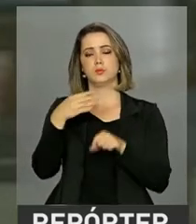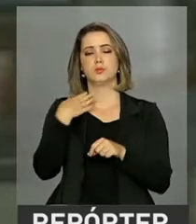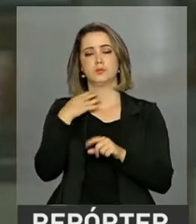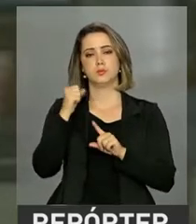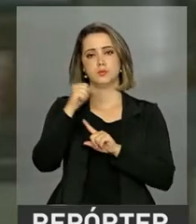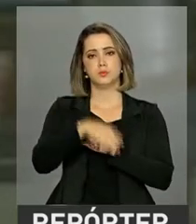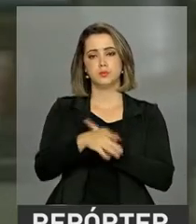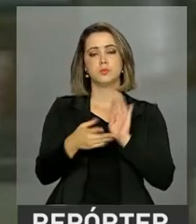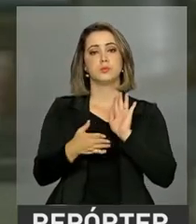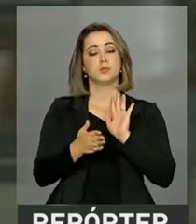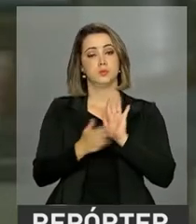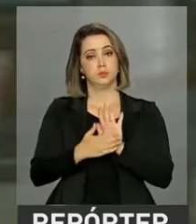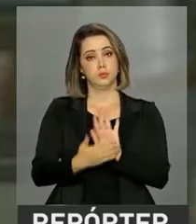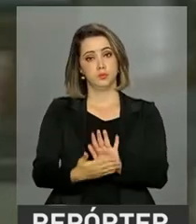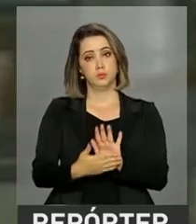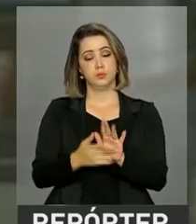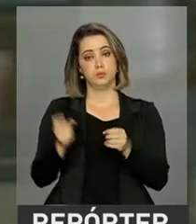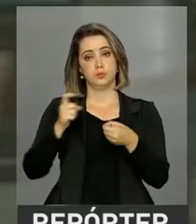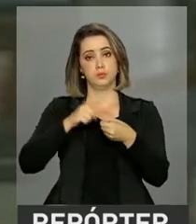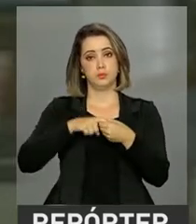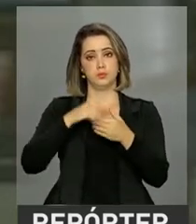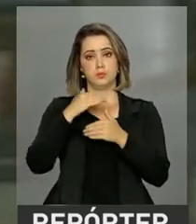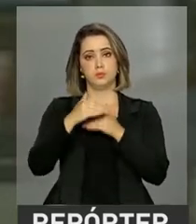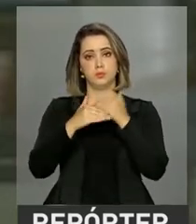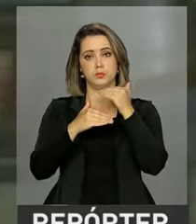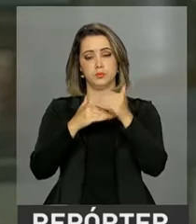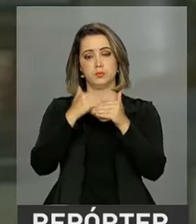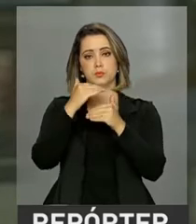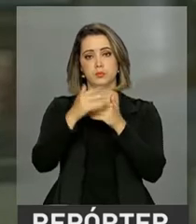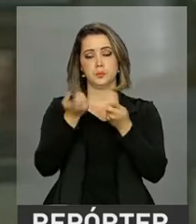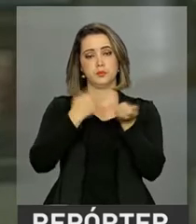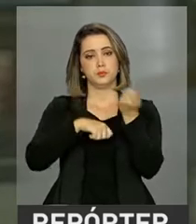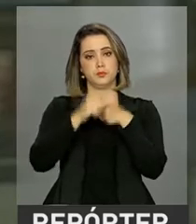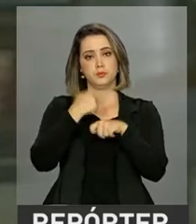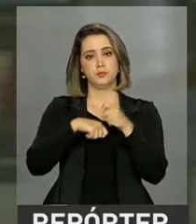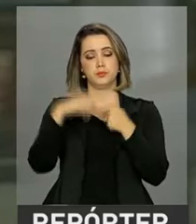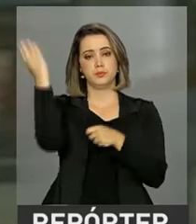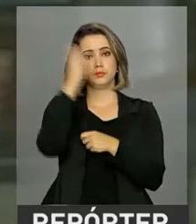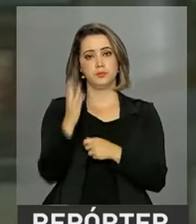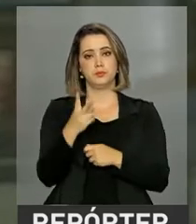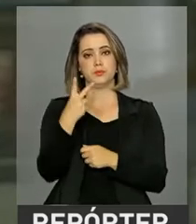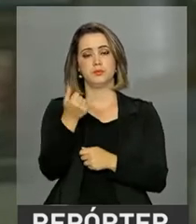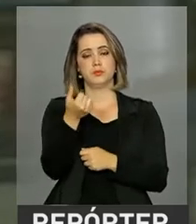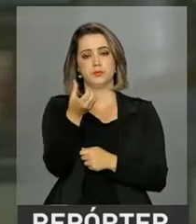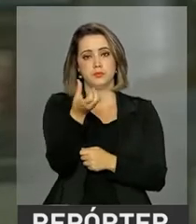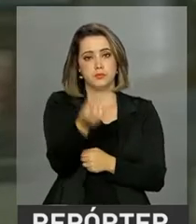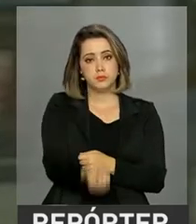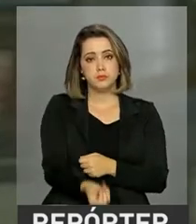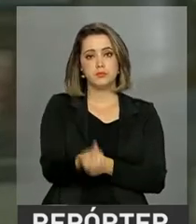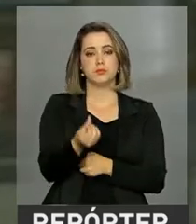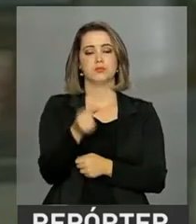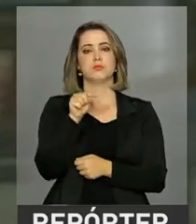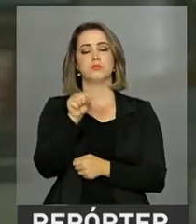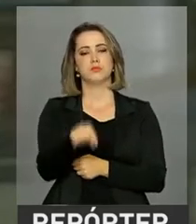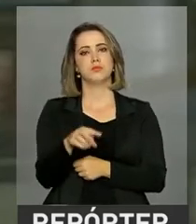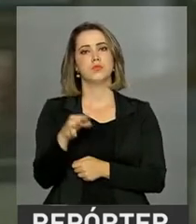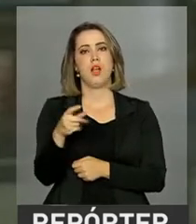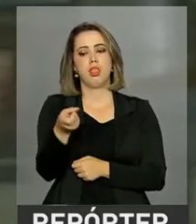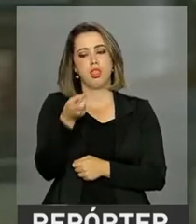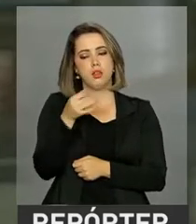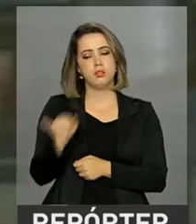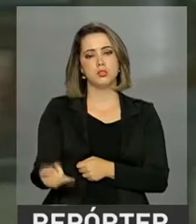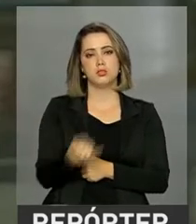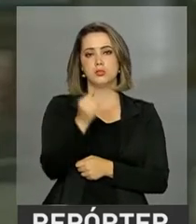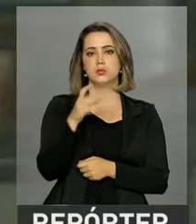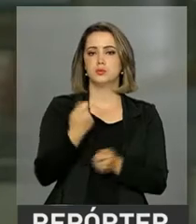que indicam a retomada gradual da economia brasileira em 2017 à taxa básica de